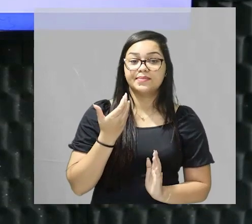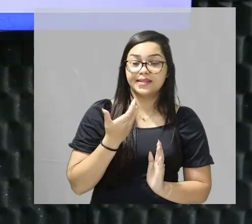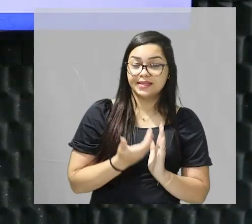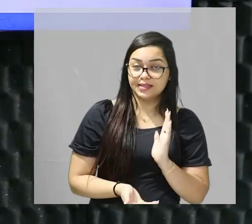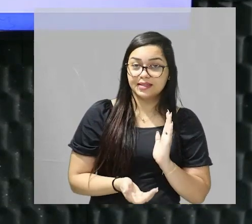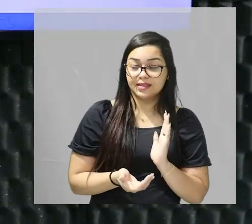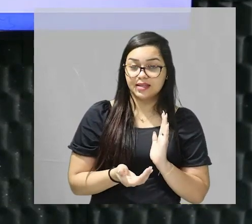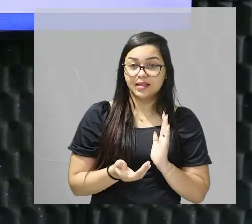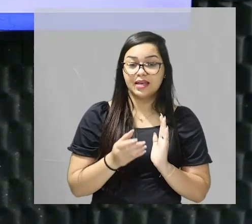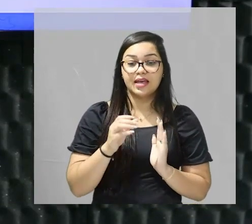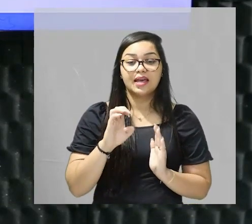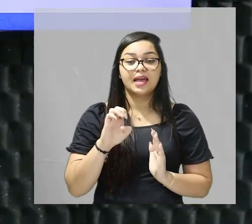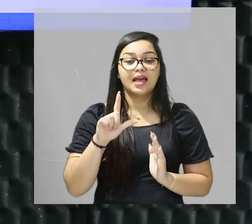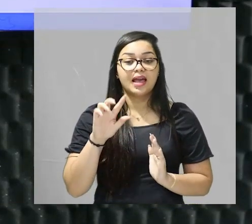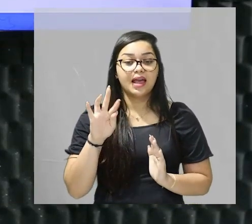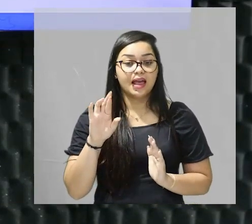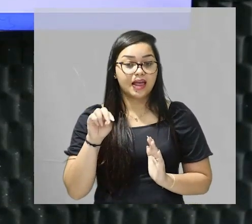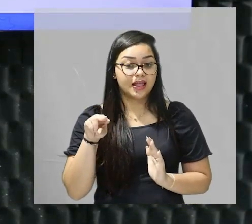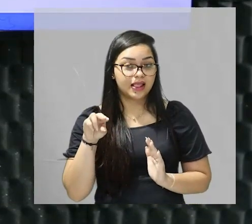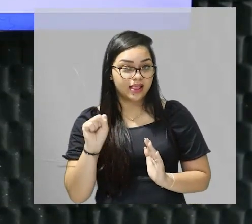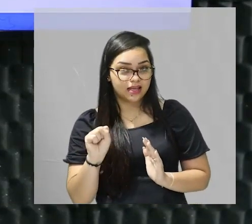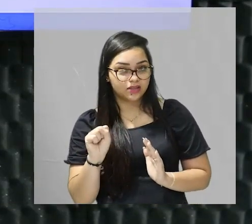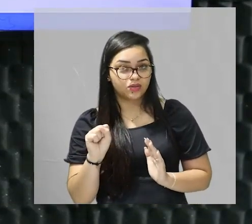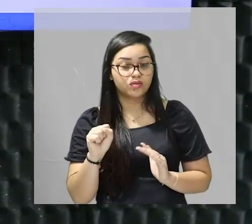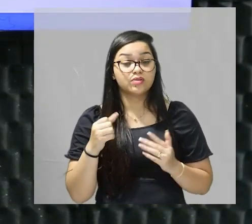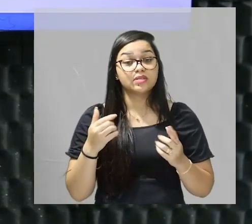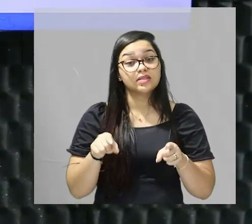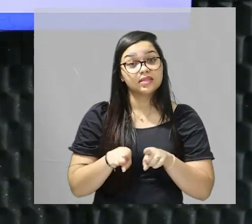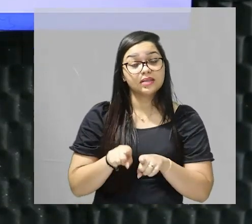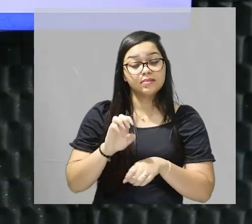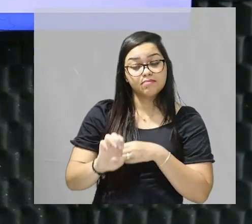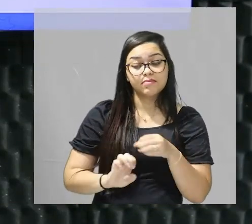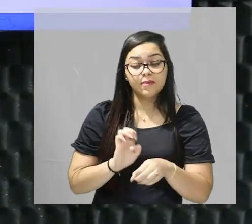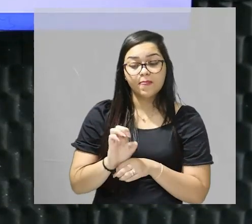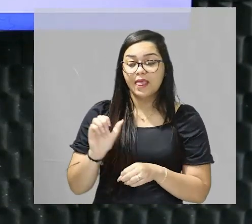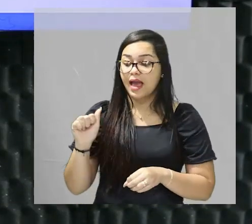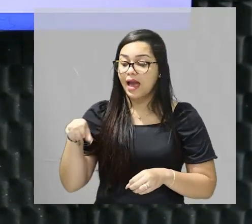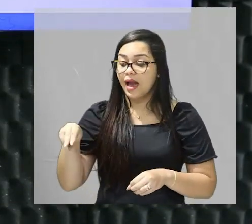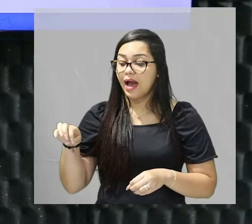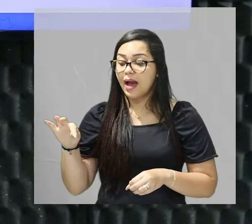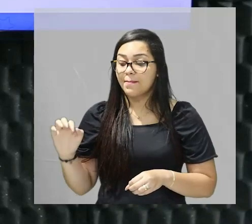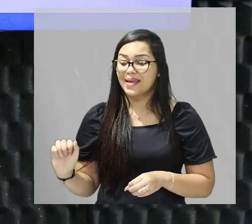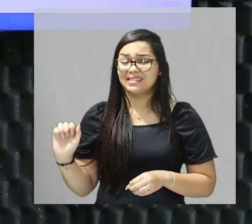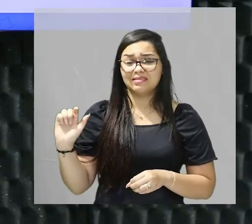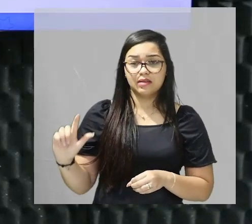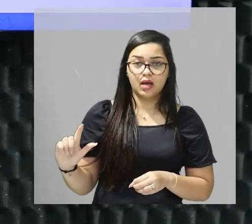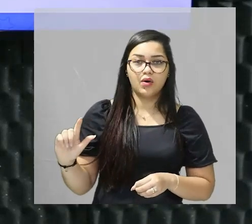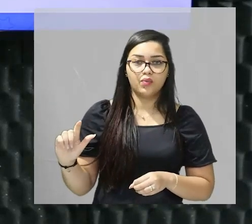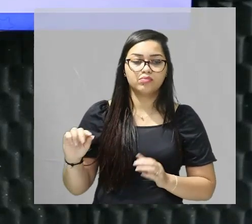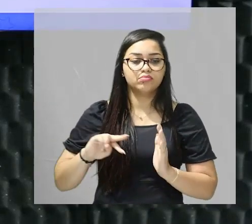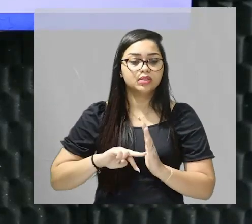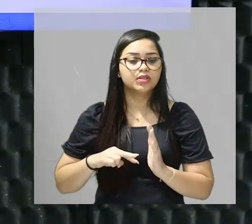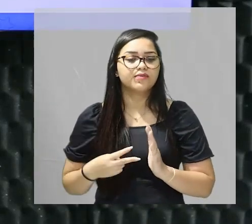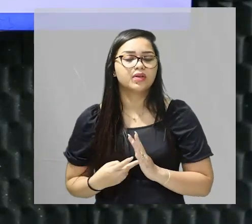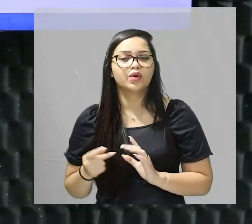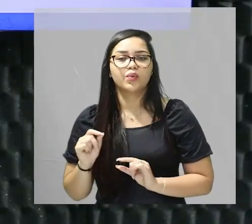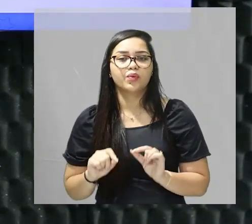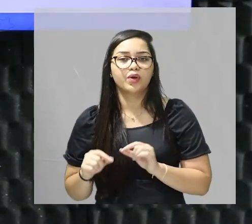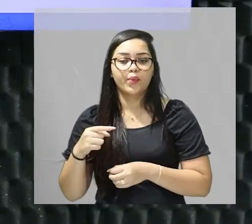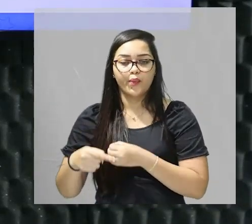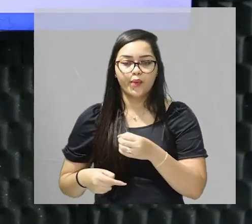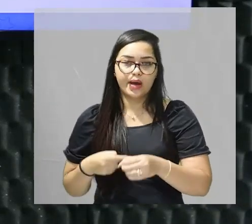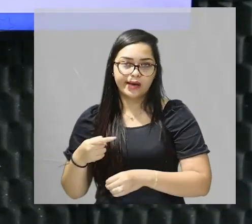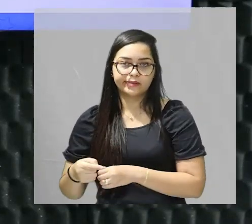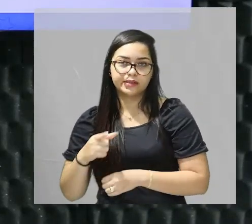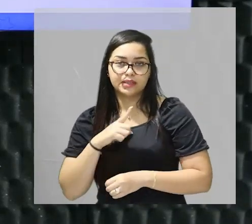os elétrons, ok? E um ametal, ok? Ou seja, um átomo com